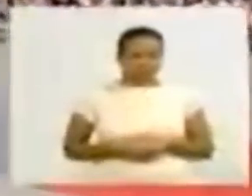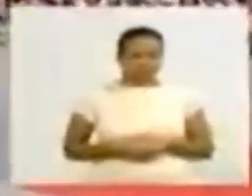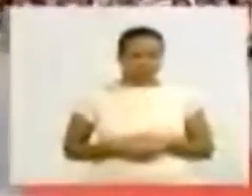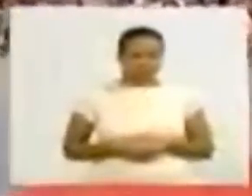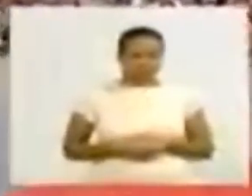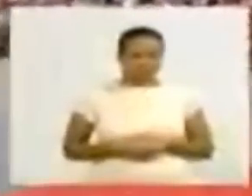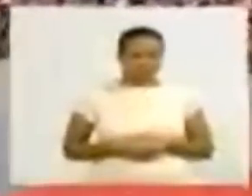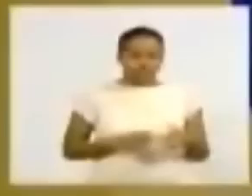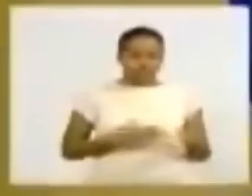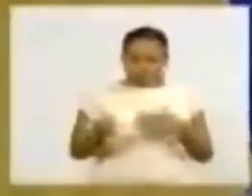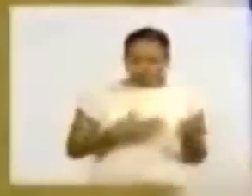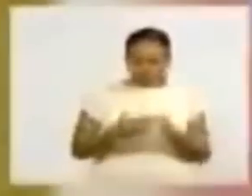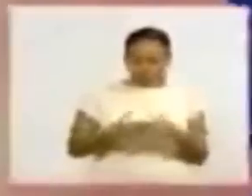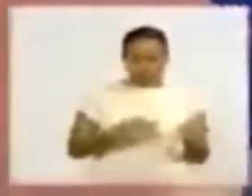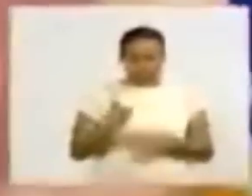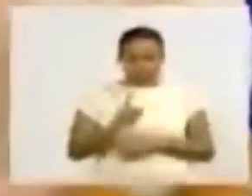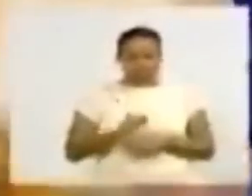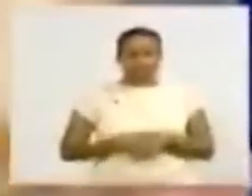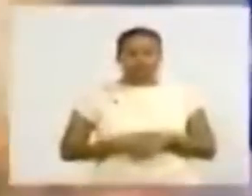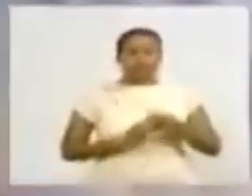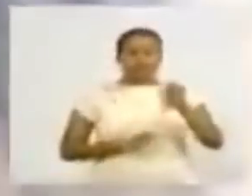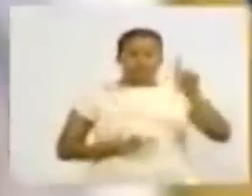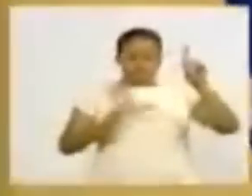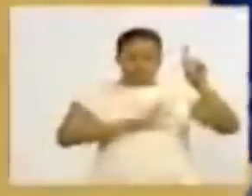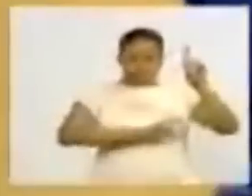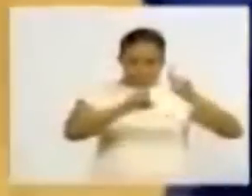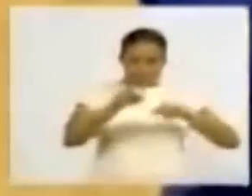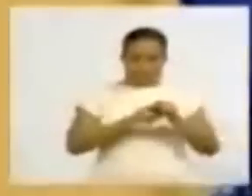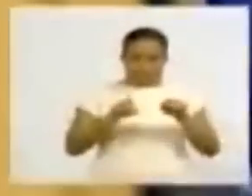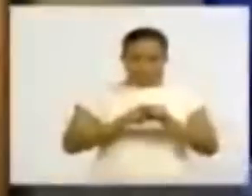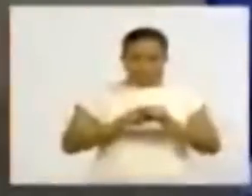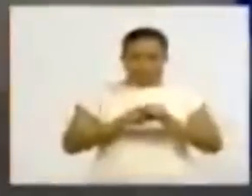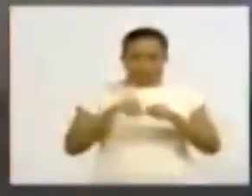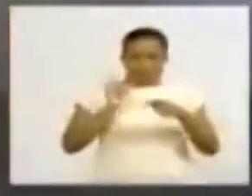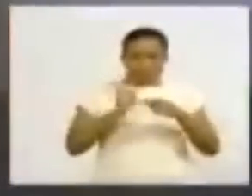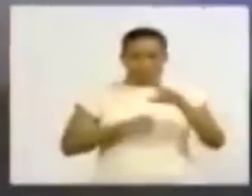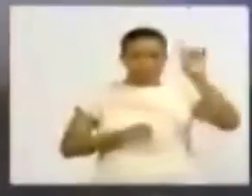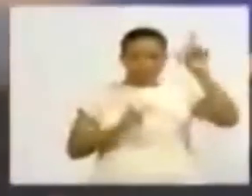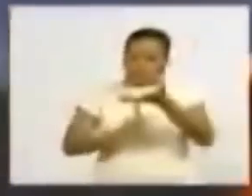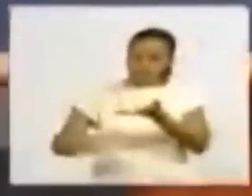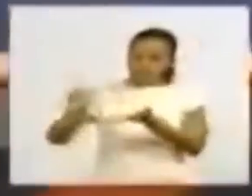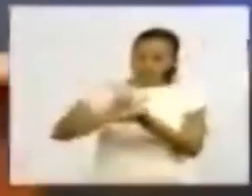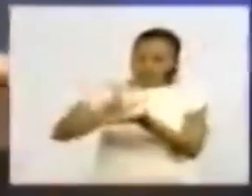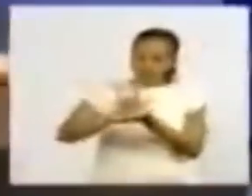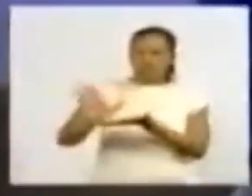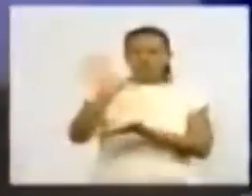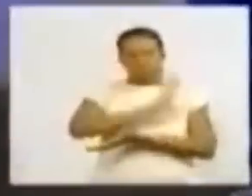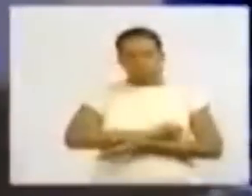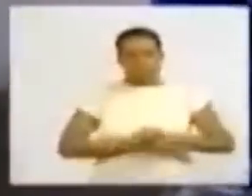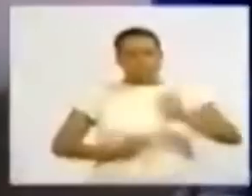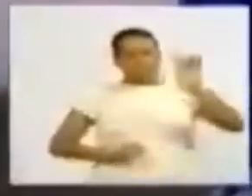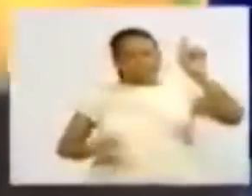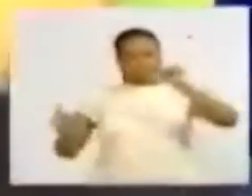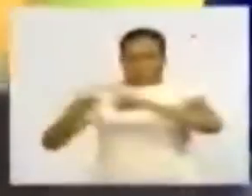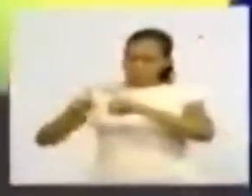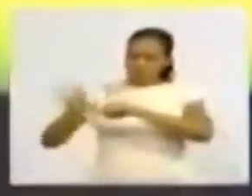Deus ama você porque antes ele amou Lázaro. Deus ama você porque antes ele amou Madalena. Deus ama você porque antes ele amou